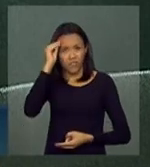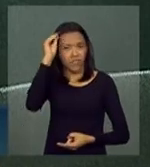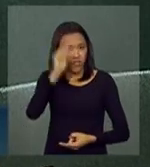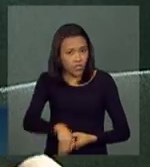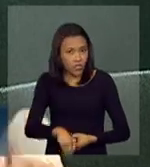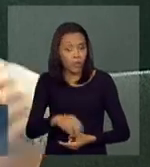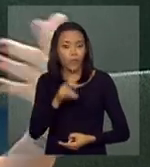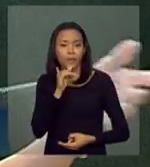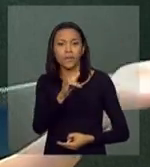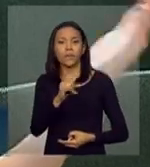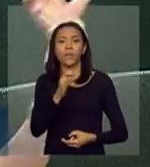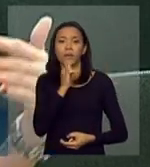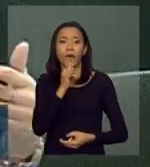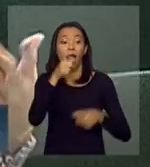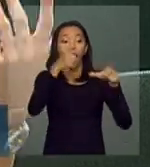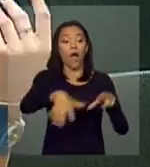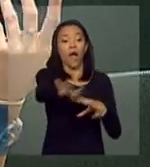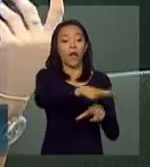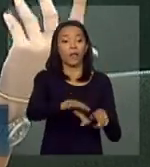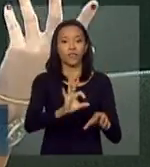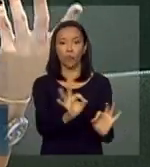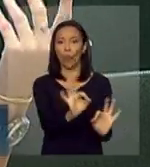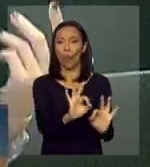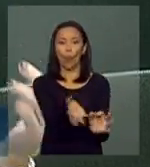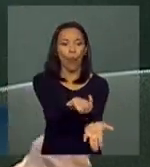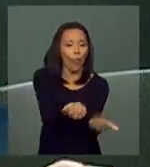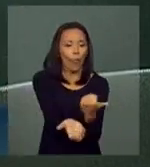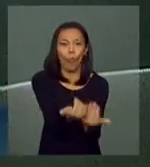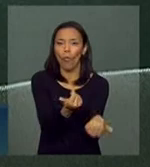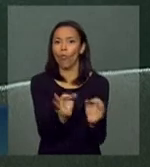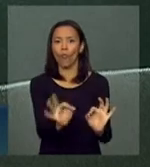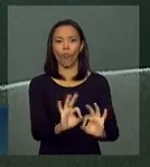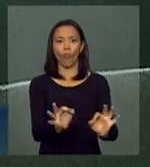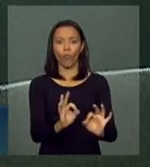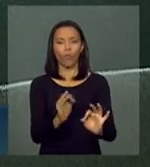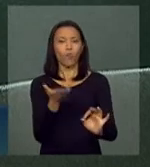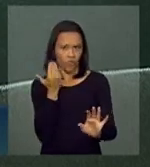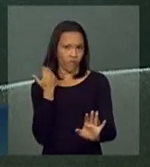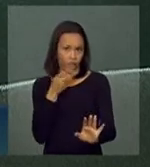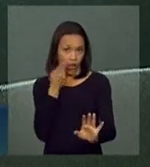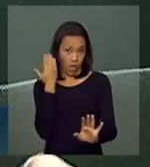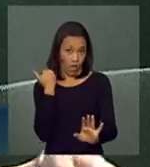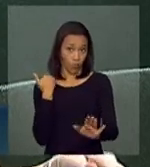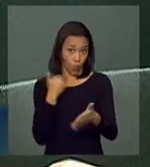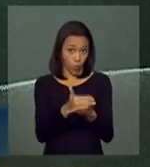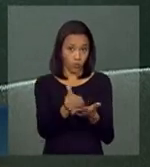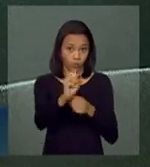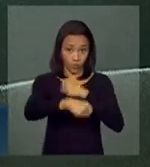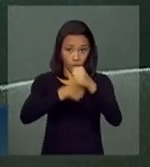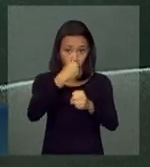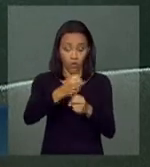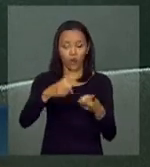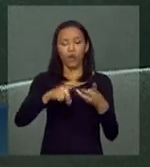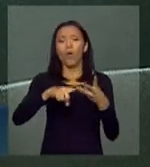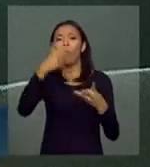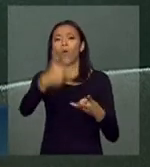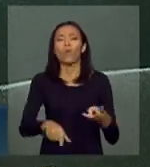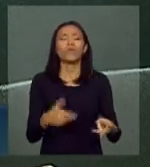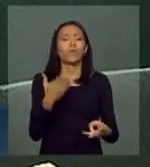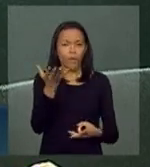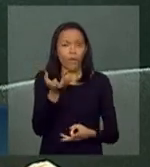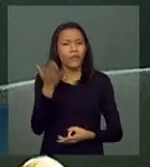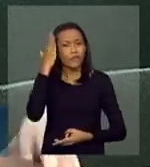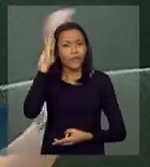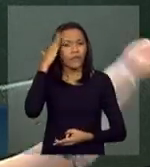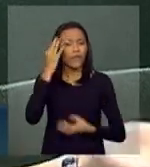áreas não produtivas, como vinha sendo dito até o início do ano. Também queria entender como é que está o processo da